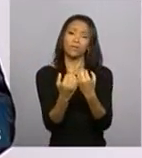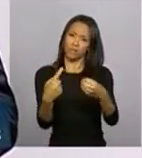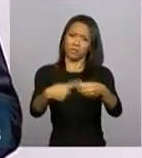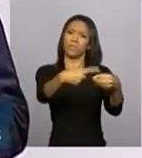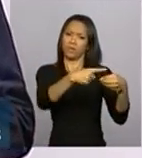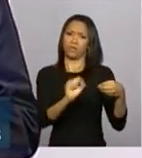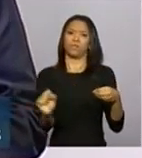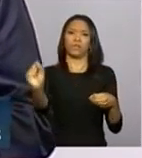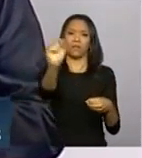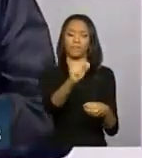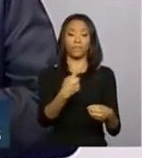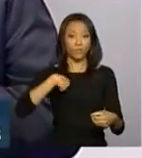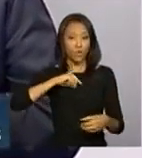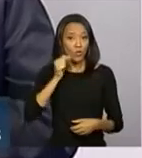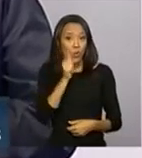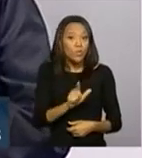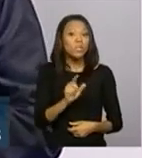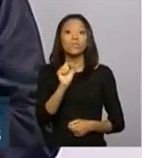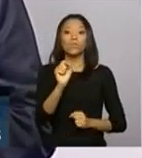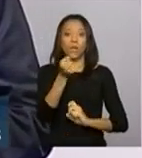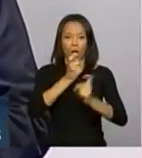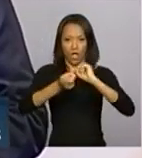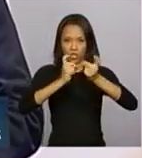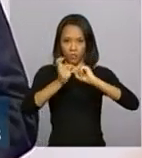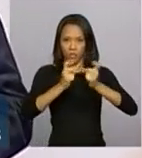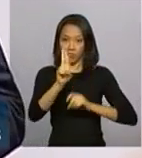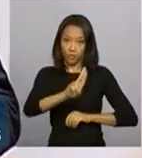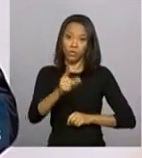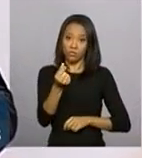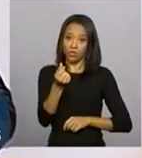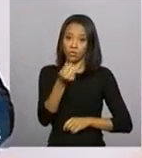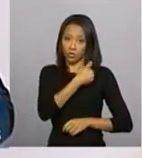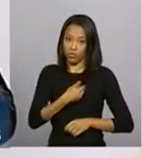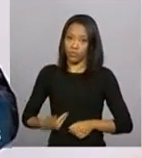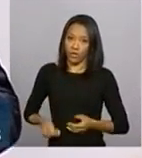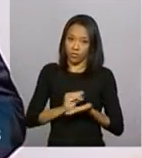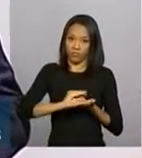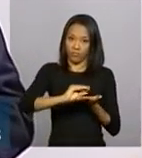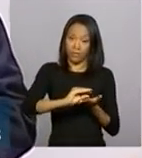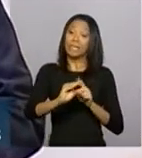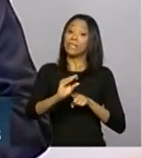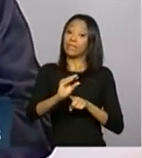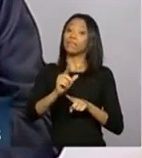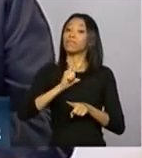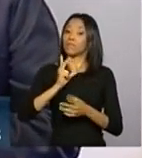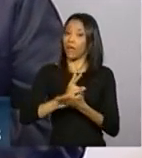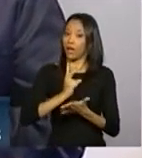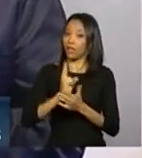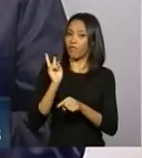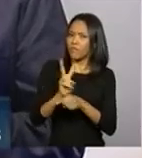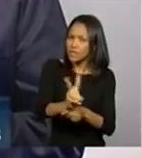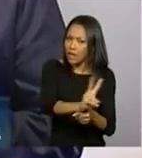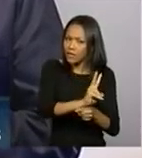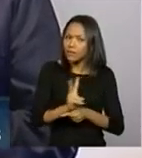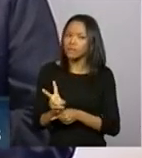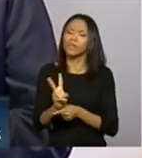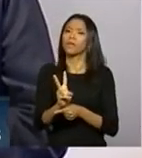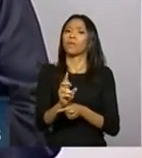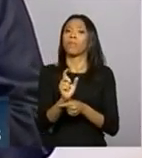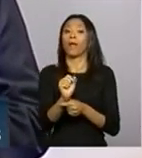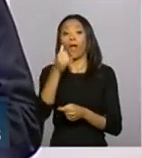isso administrando com os recursos públicos. com uma fiscalização que ajuda, orienta e evita